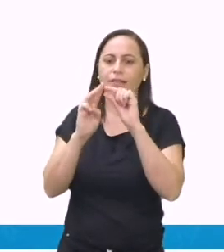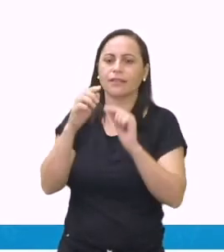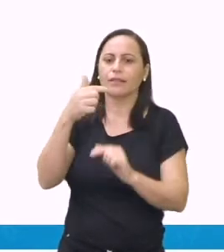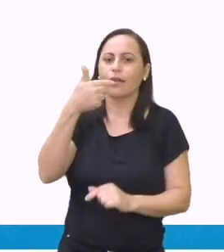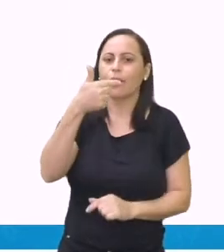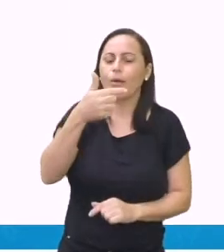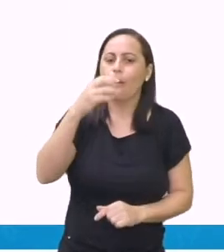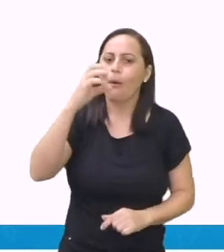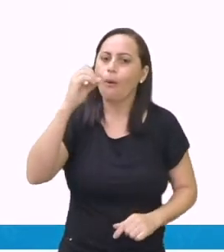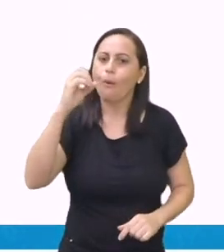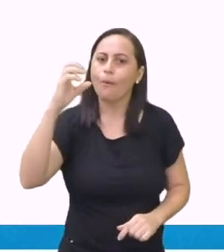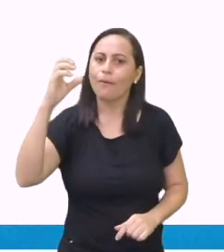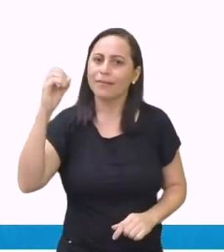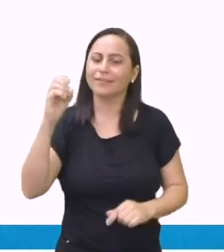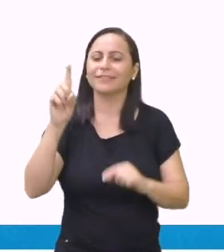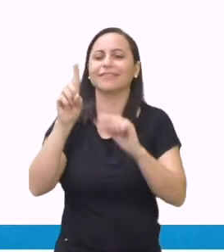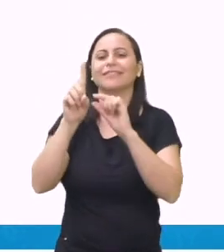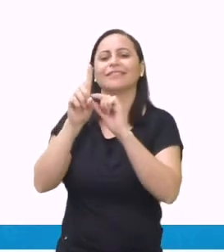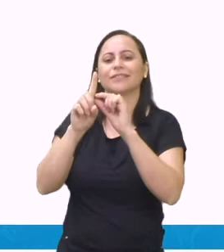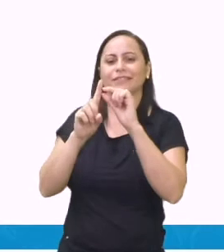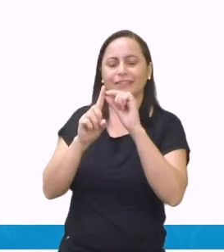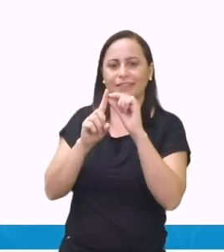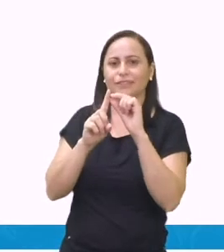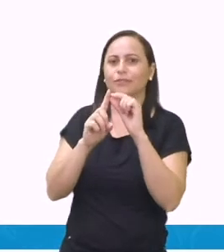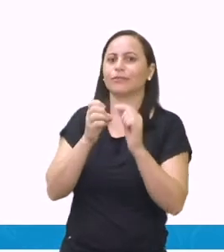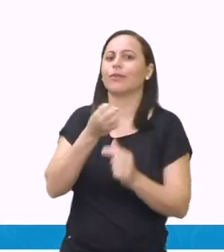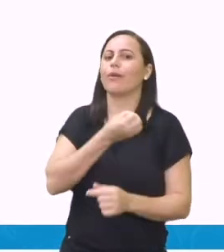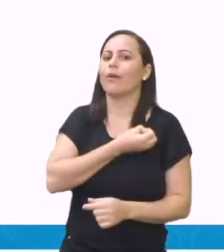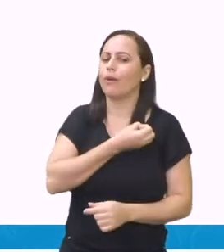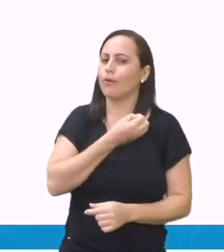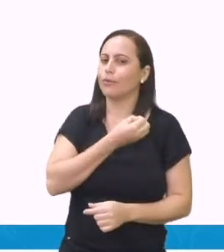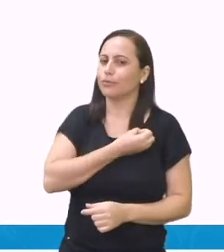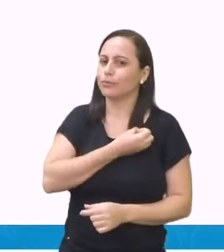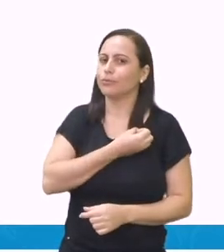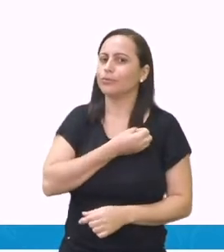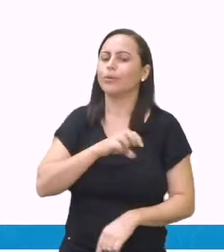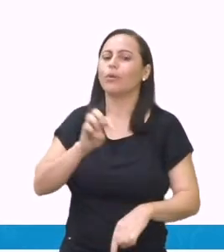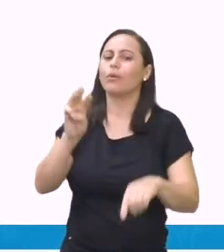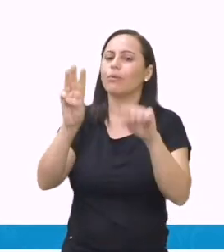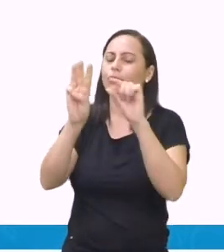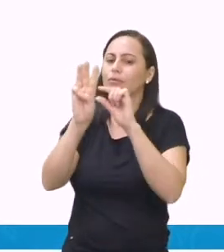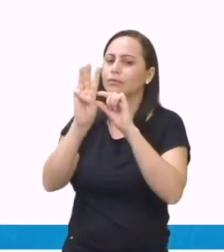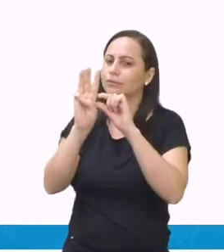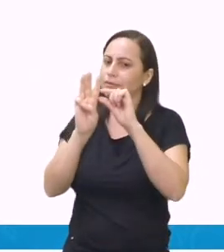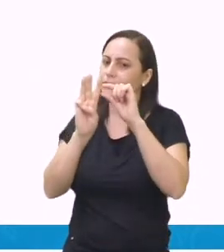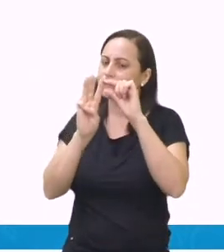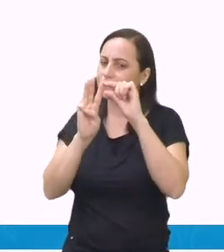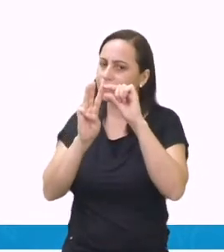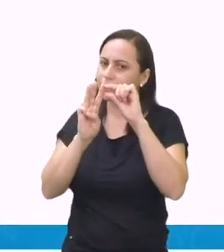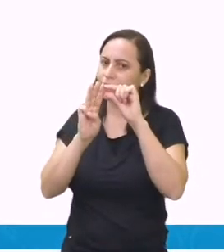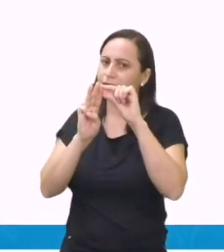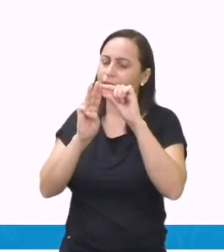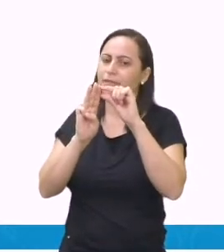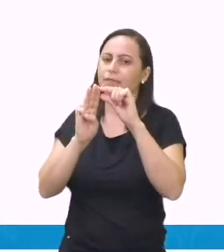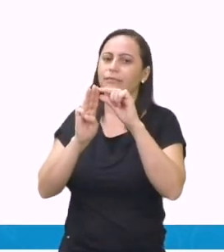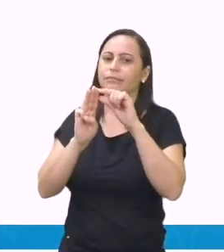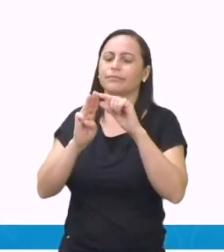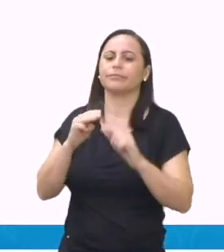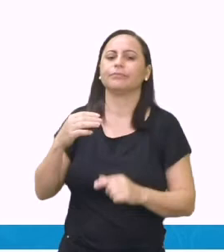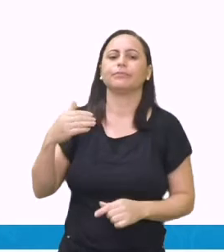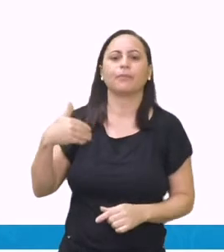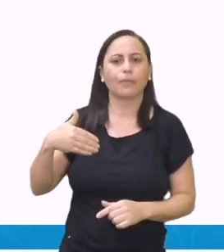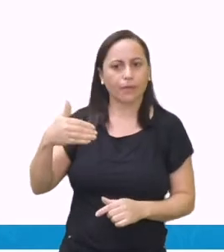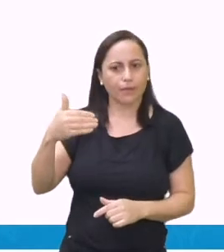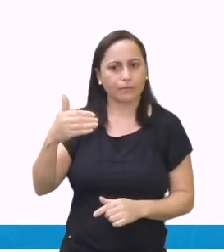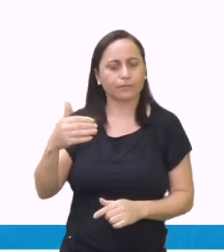200 unidades. Veja que é um número que vai até centena. Então, a centena exata tem que ter